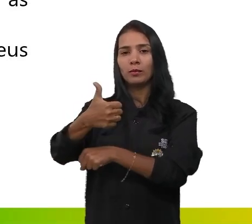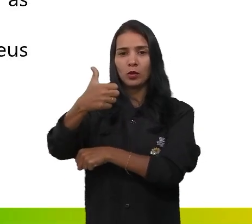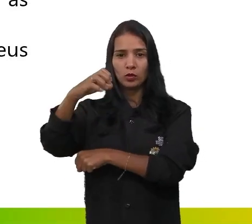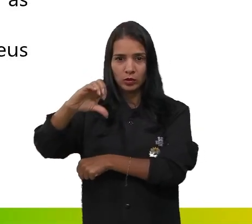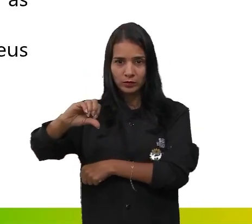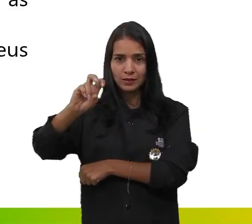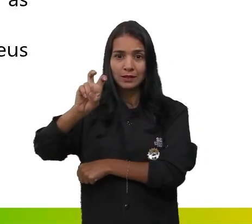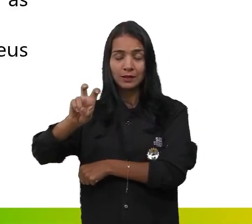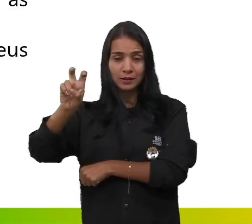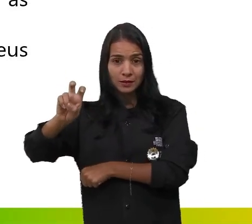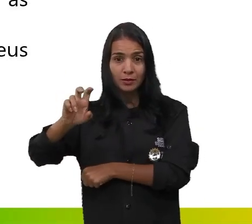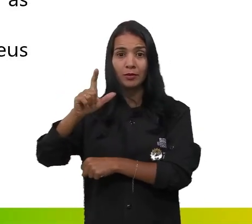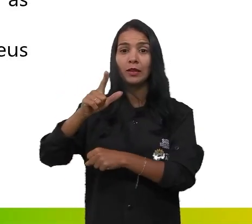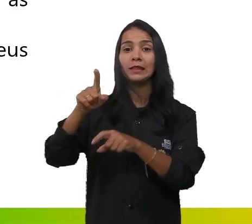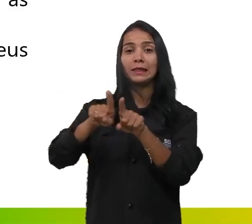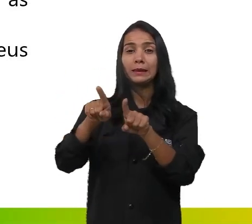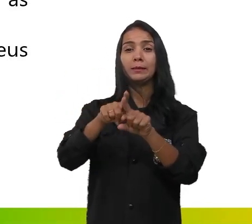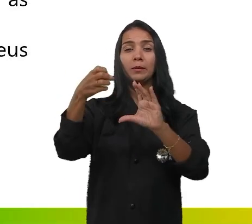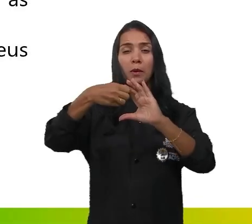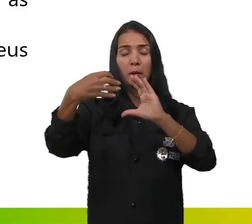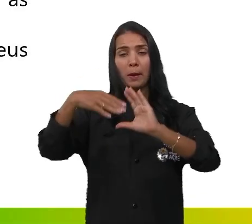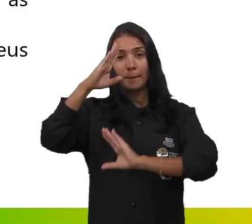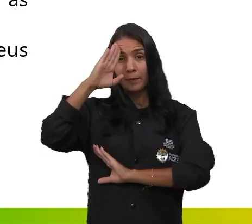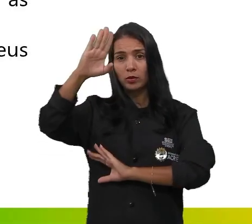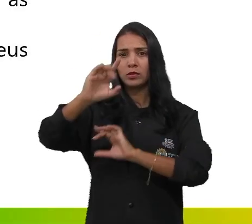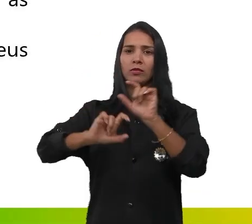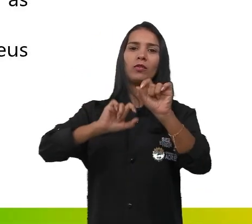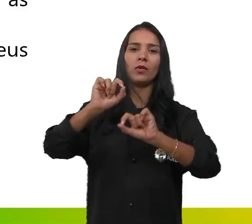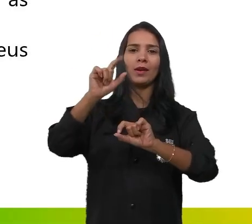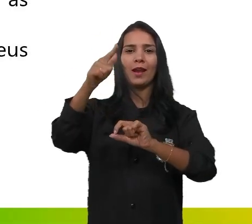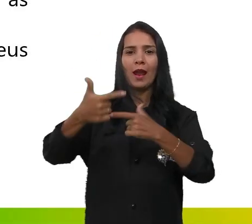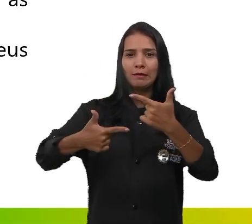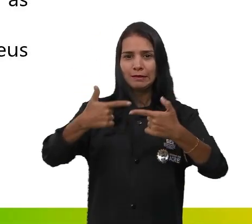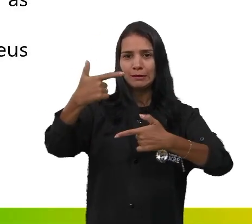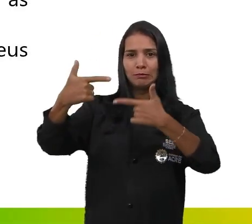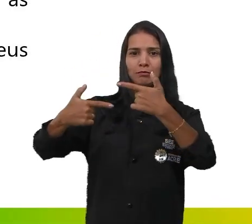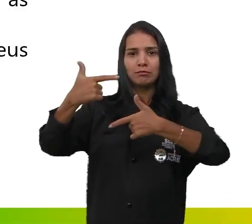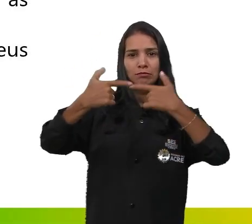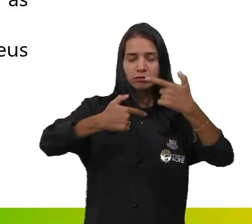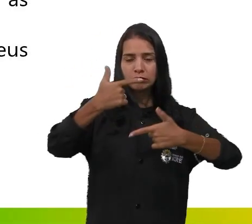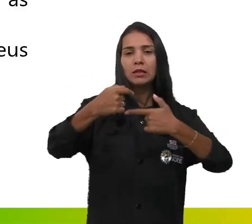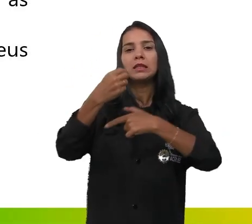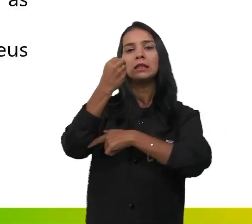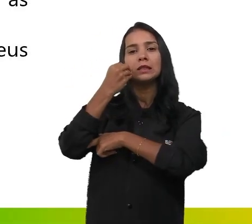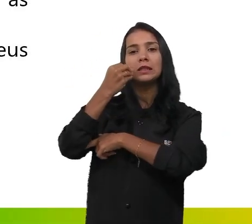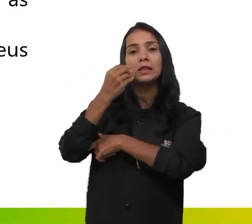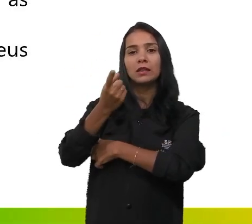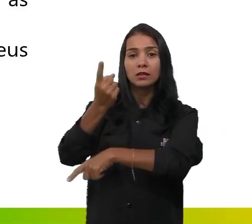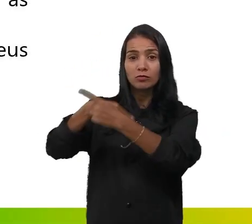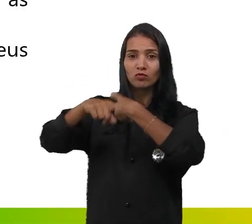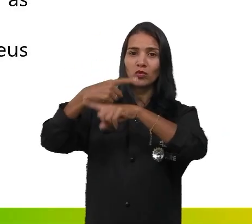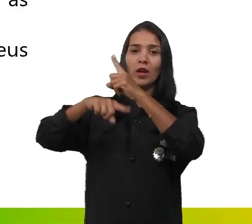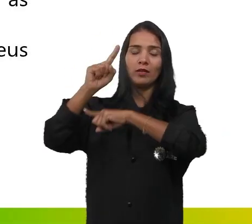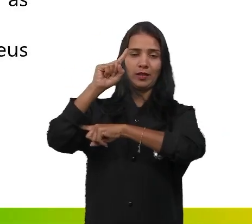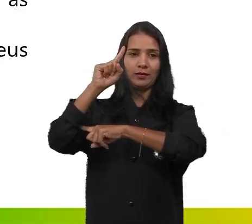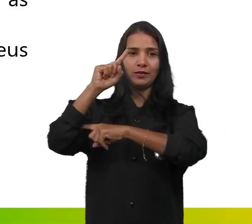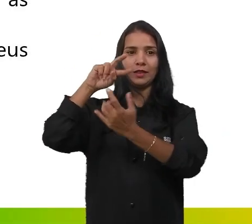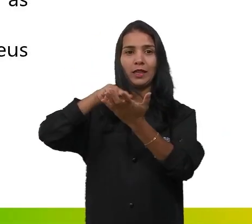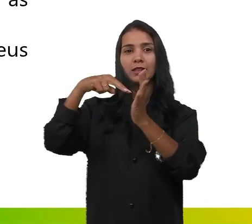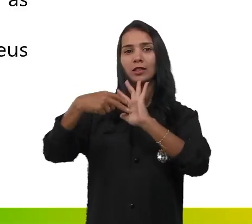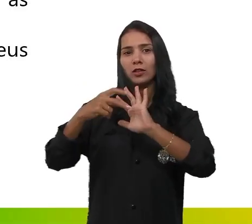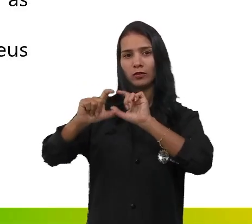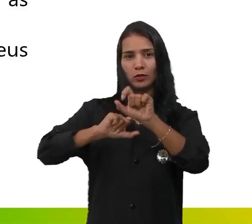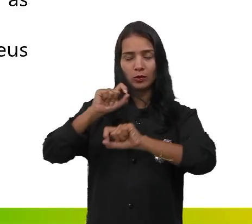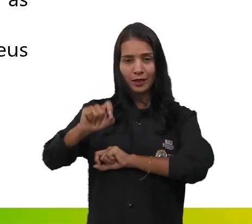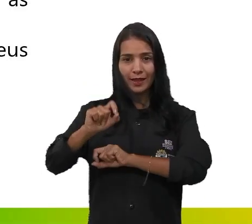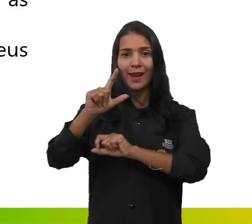como mundo bipolar foi a corrida armamentista e nuclear. O que isso quer dizer? O desenvolvimento